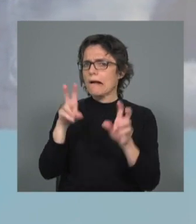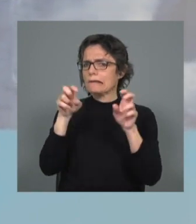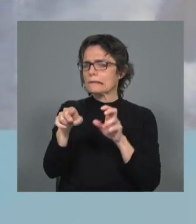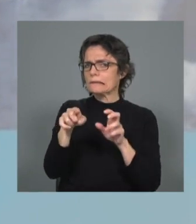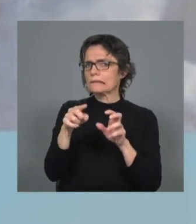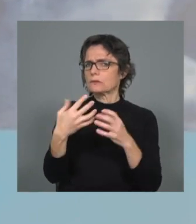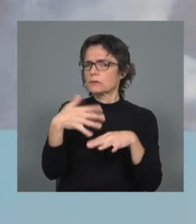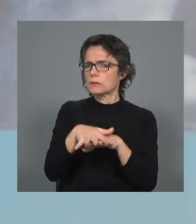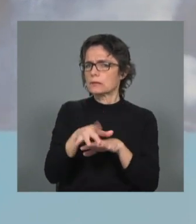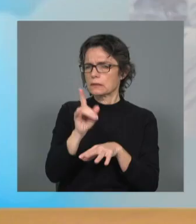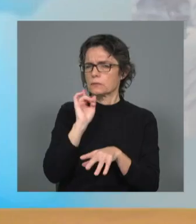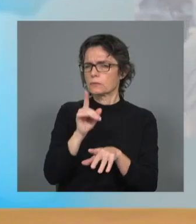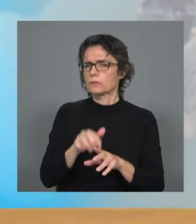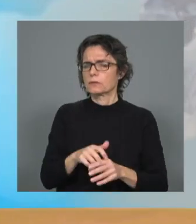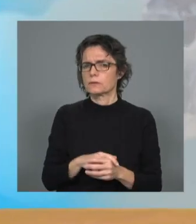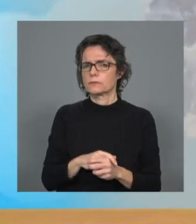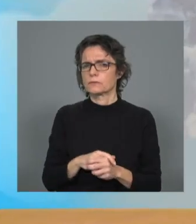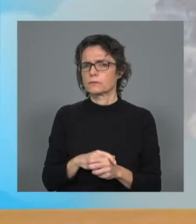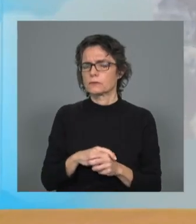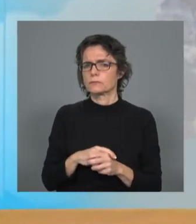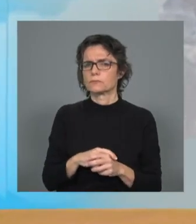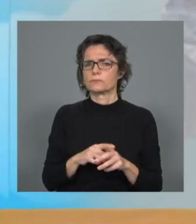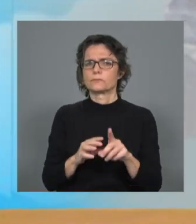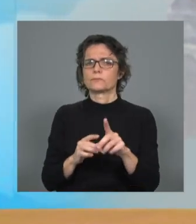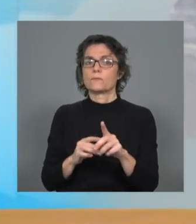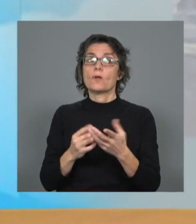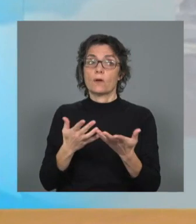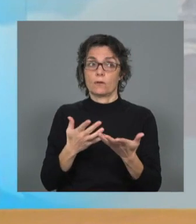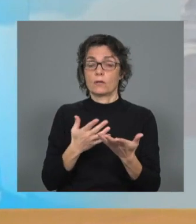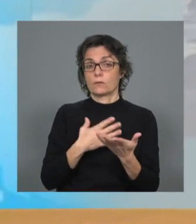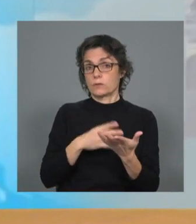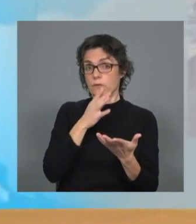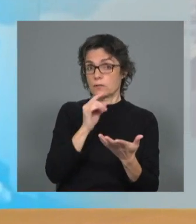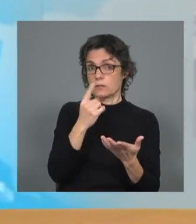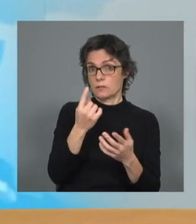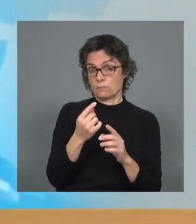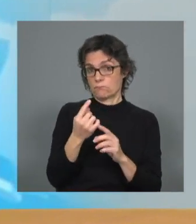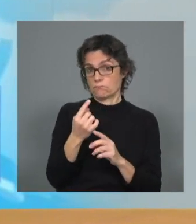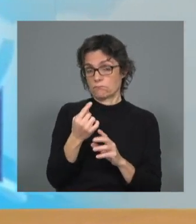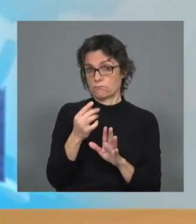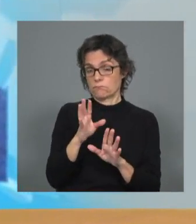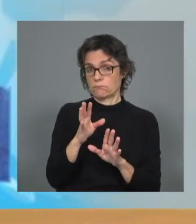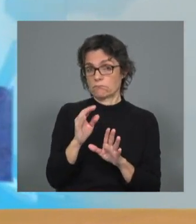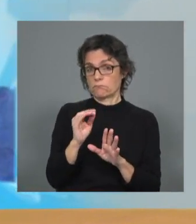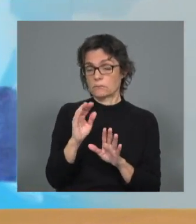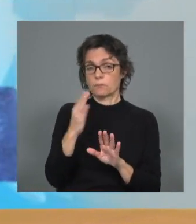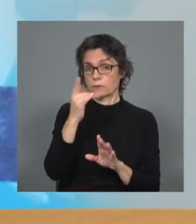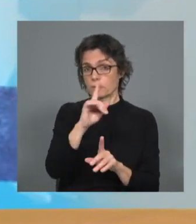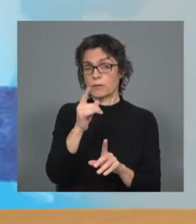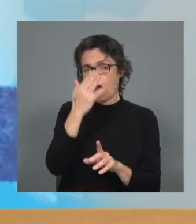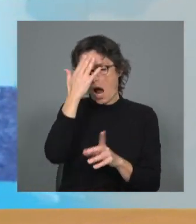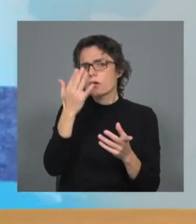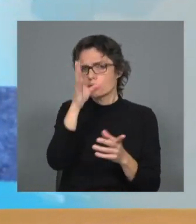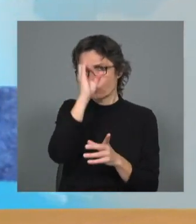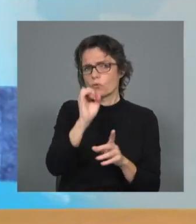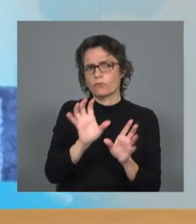migrante? Primeiro, deixar nota que todos os governos deixam pontos positivos e também é de louvar